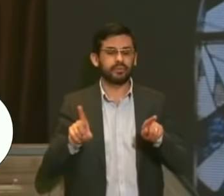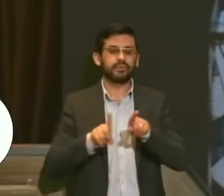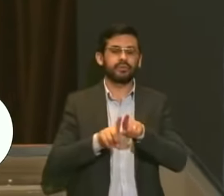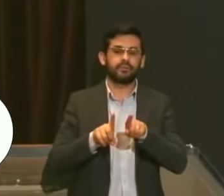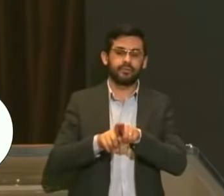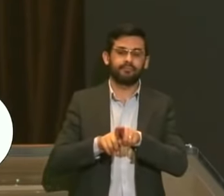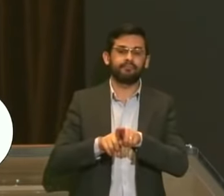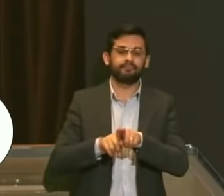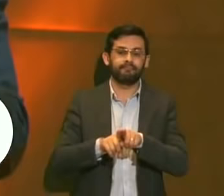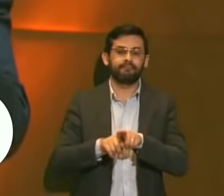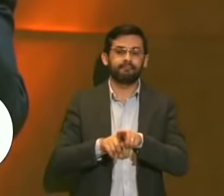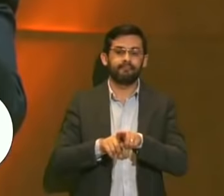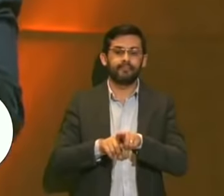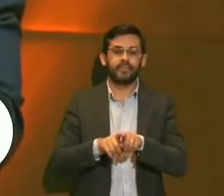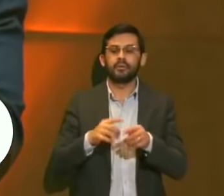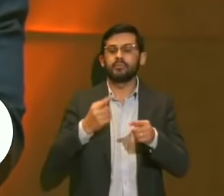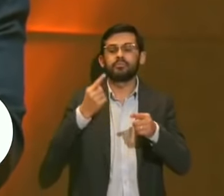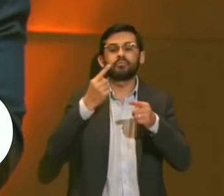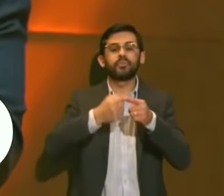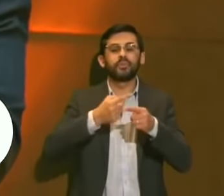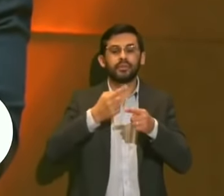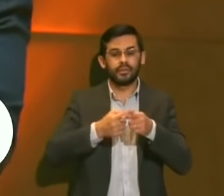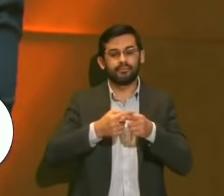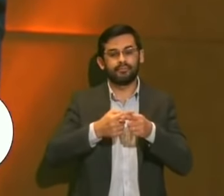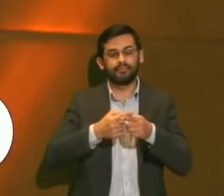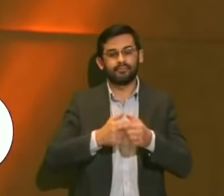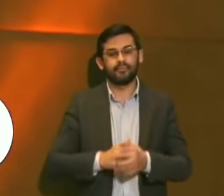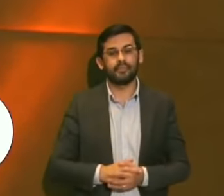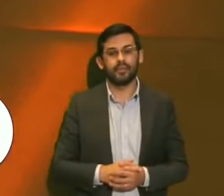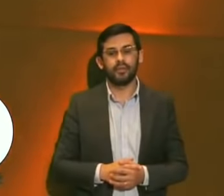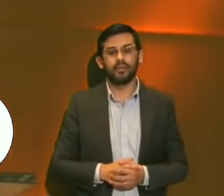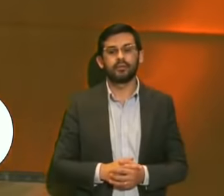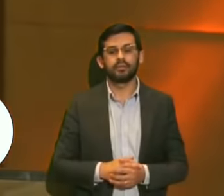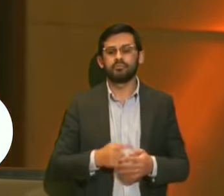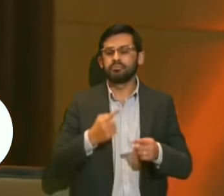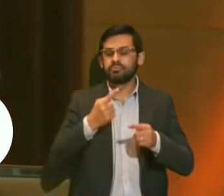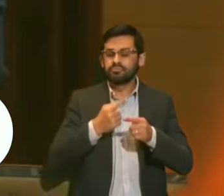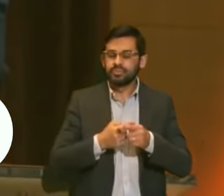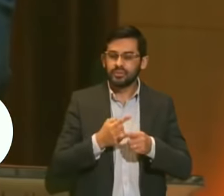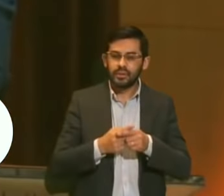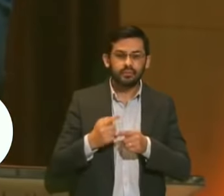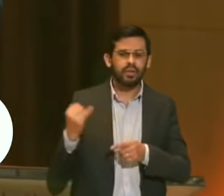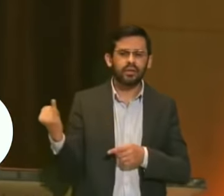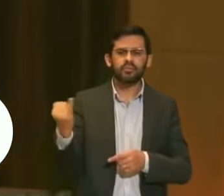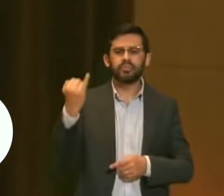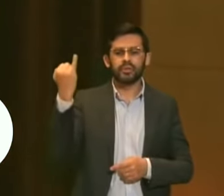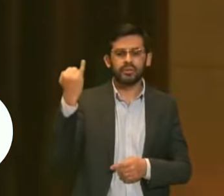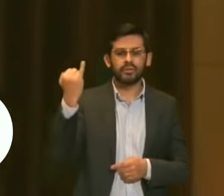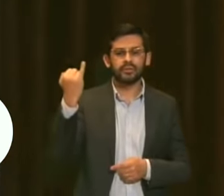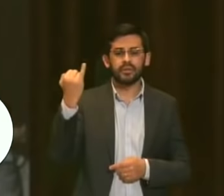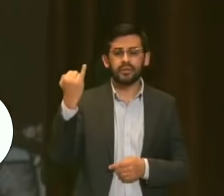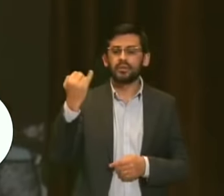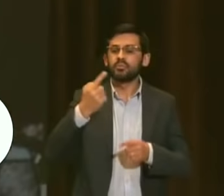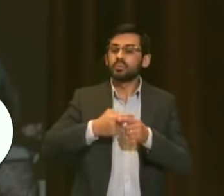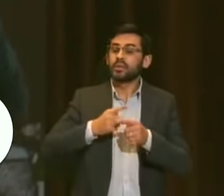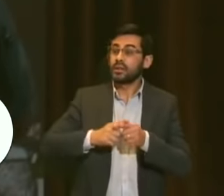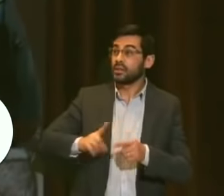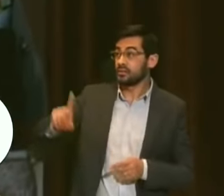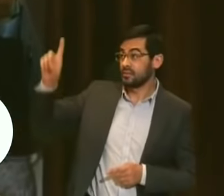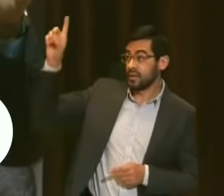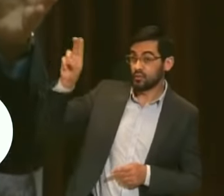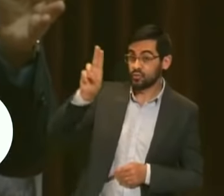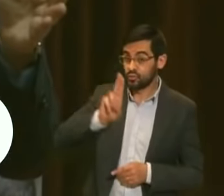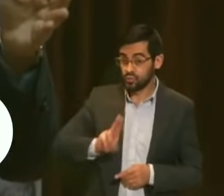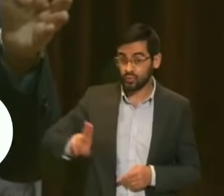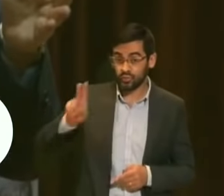aos outros. E por quê? Por quê, queridos? Porque Deus usa o